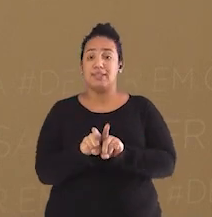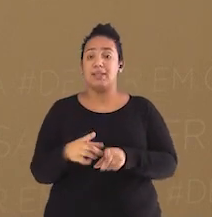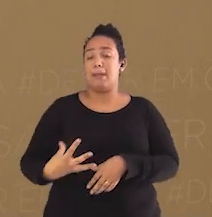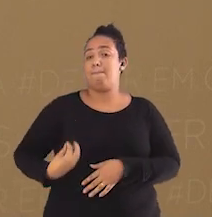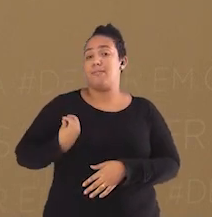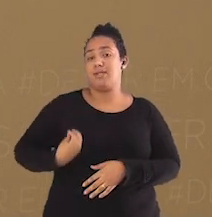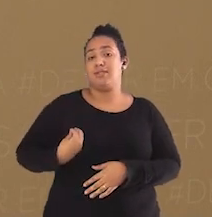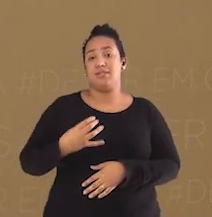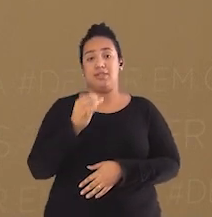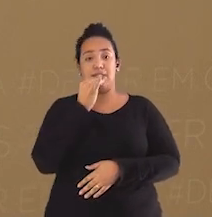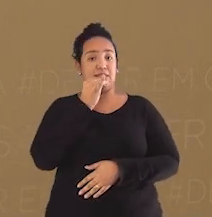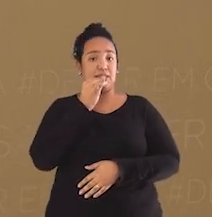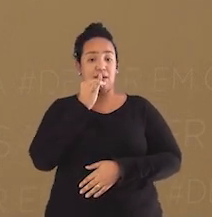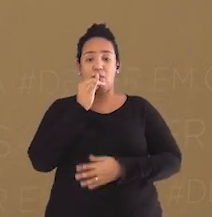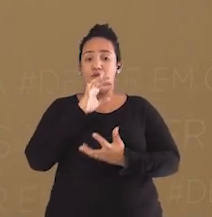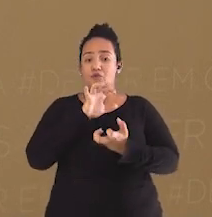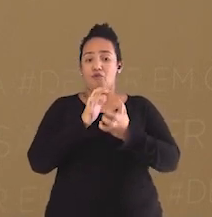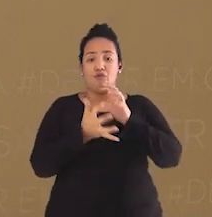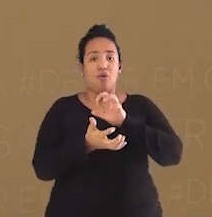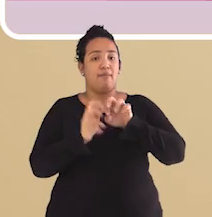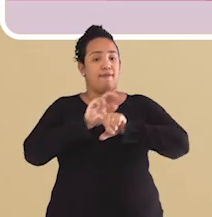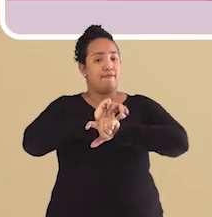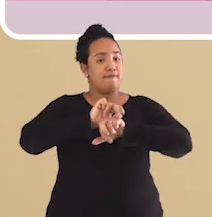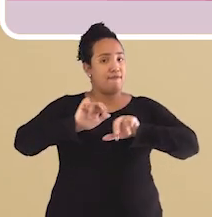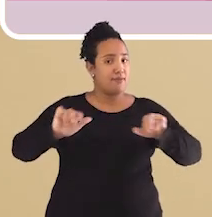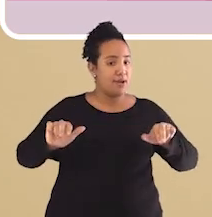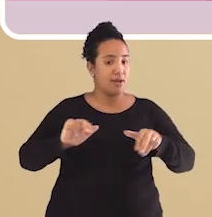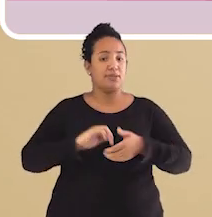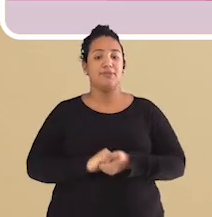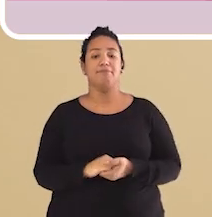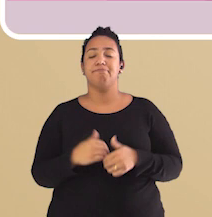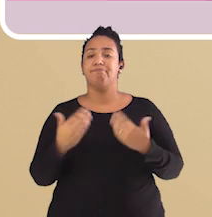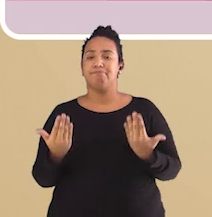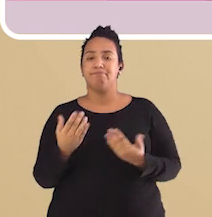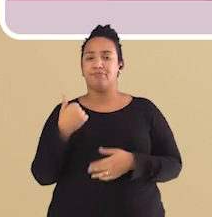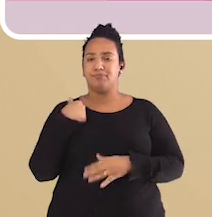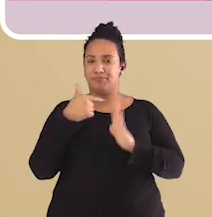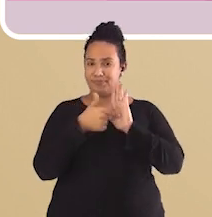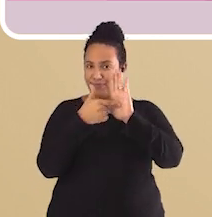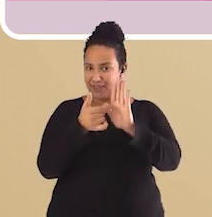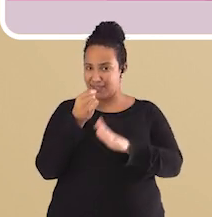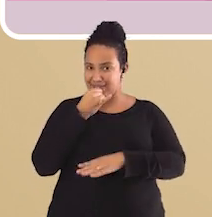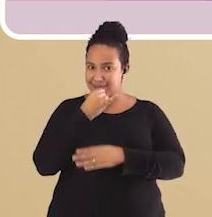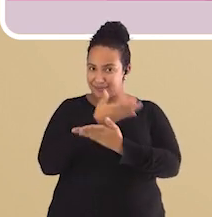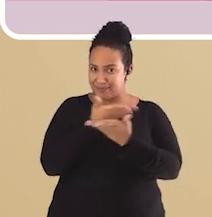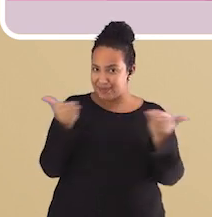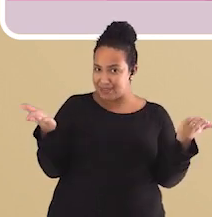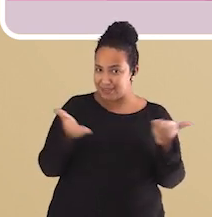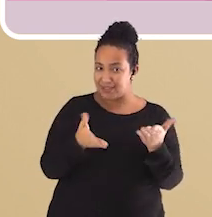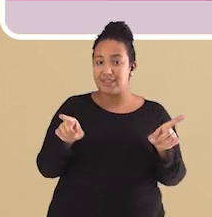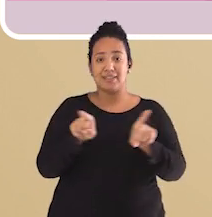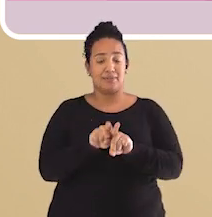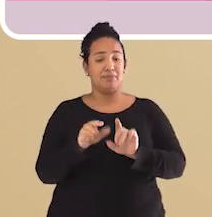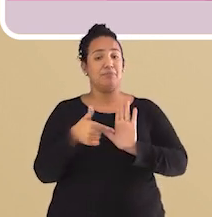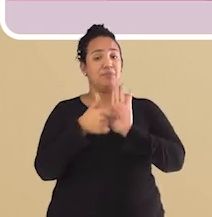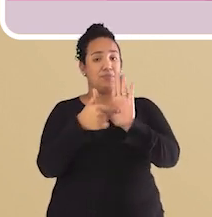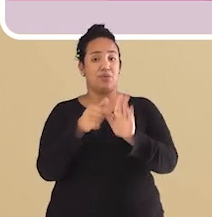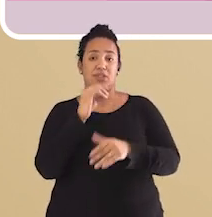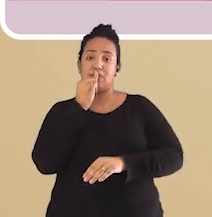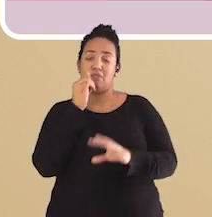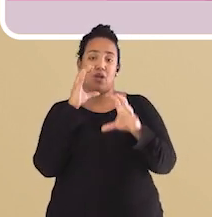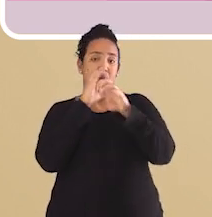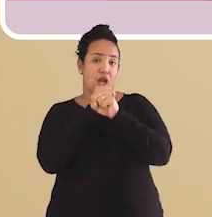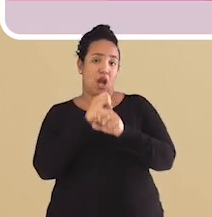estarem presentes em muitas fórmulas. Além do exemplo que acabamos de ver, ela aparece em cálculos de